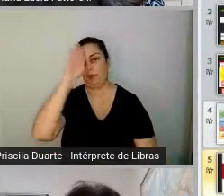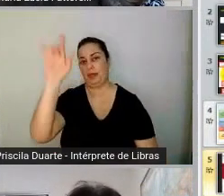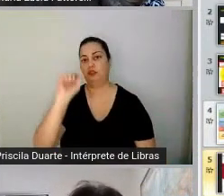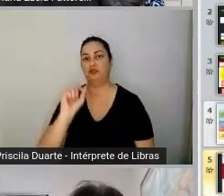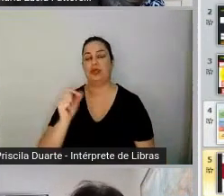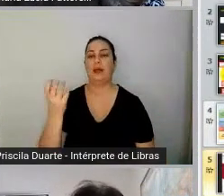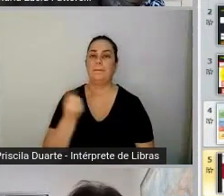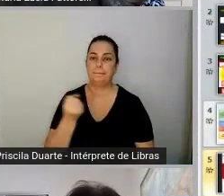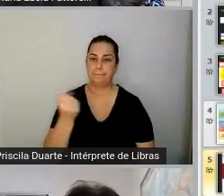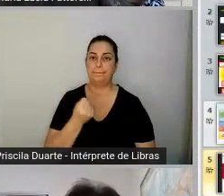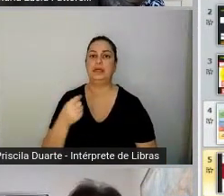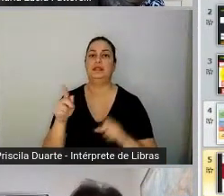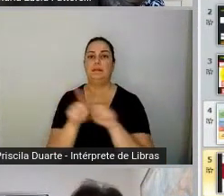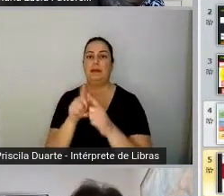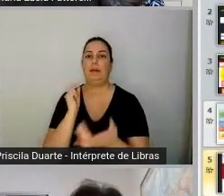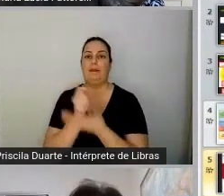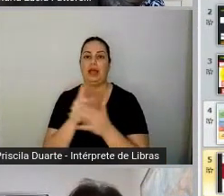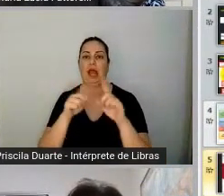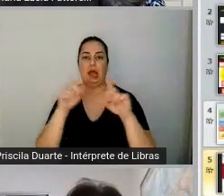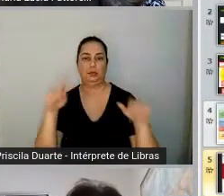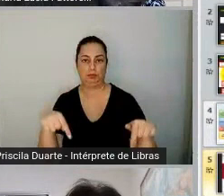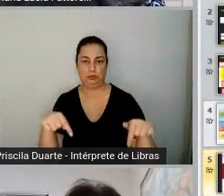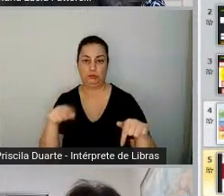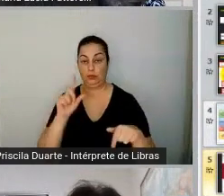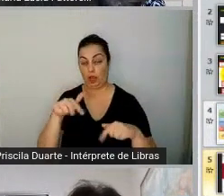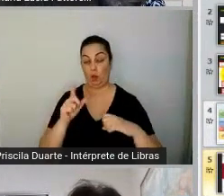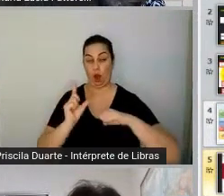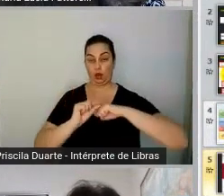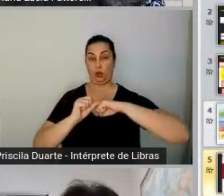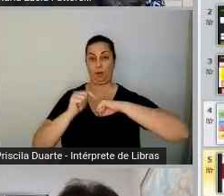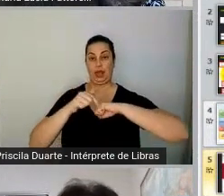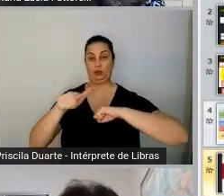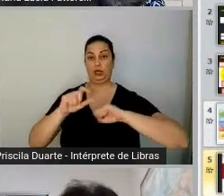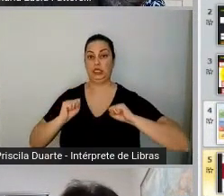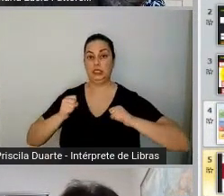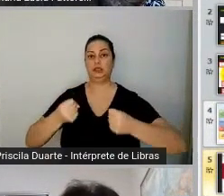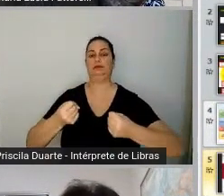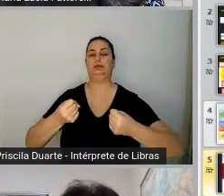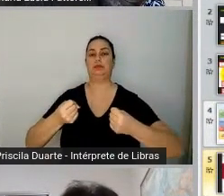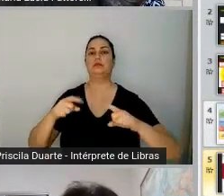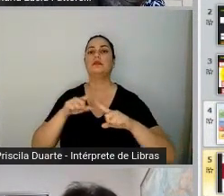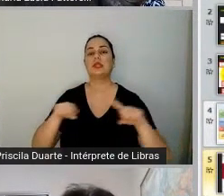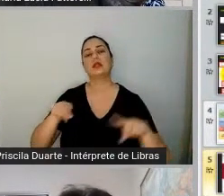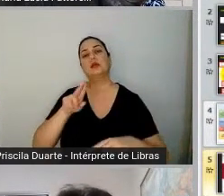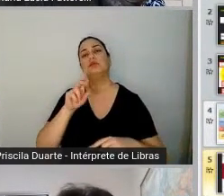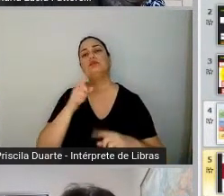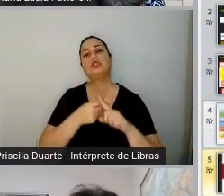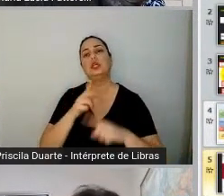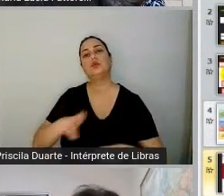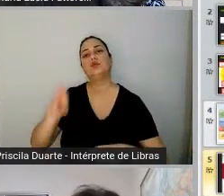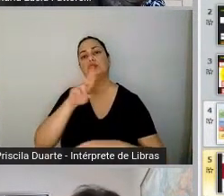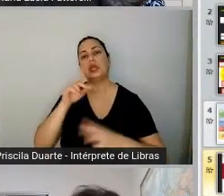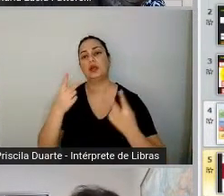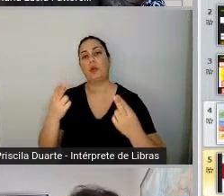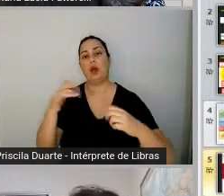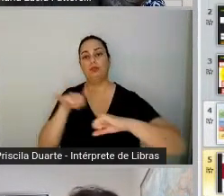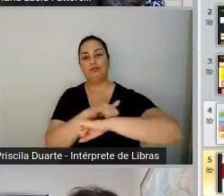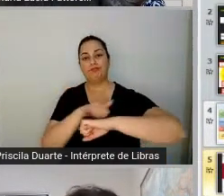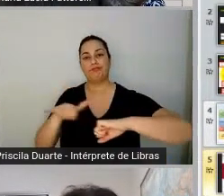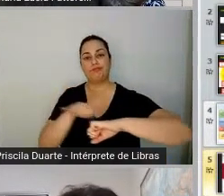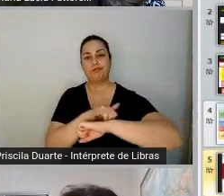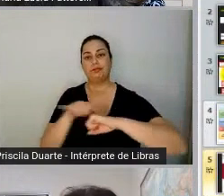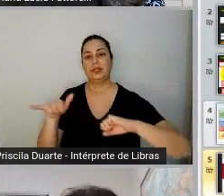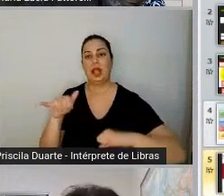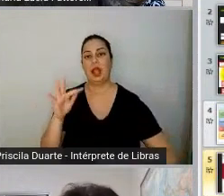o argumento que eles usam, né? Mas por que eles usam esse argumento? Porque eles usam a metodologia do FMI, que